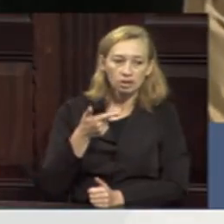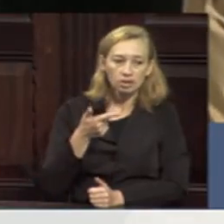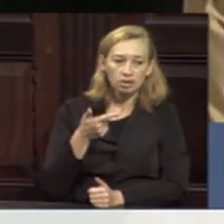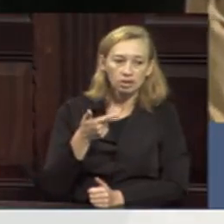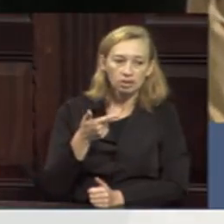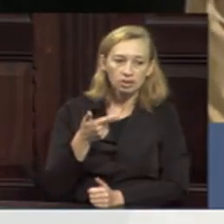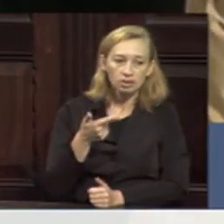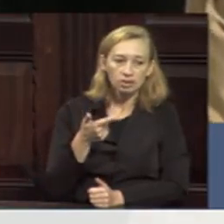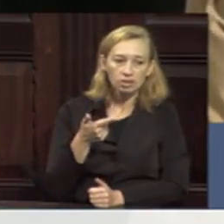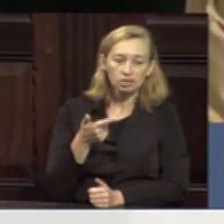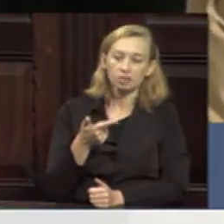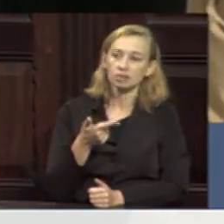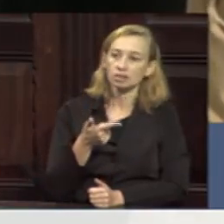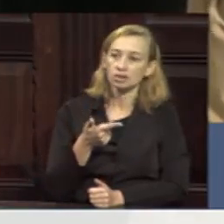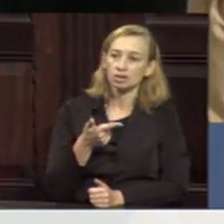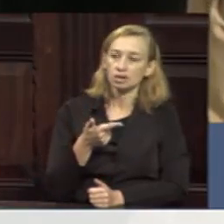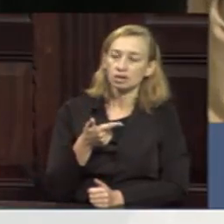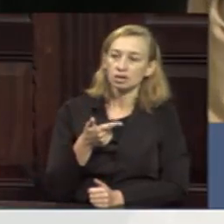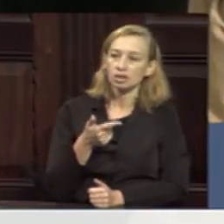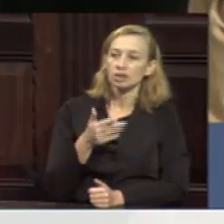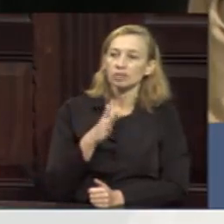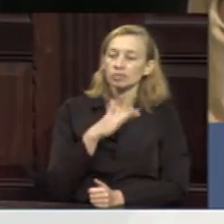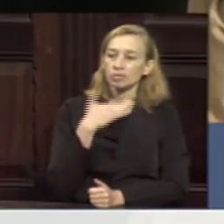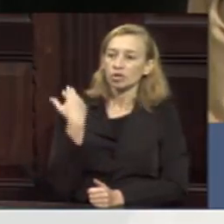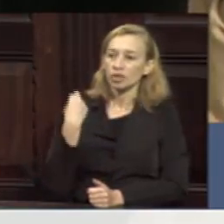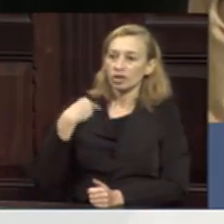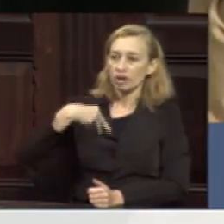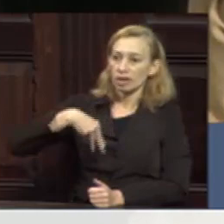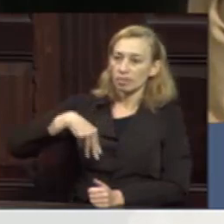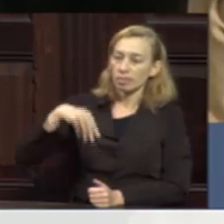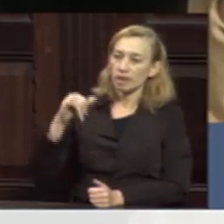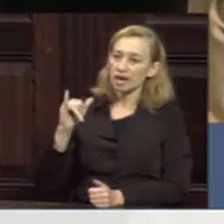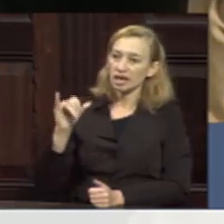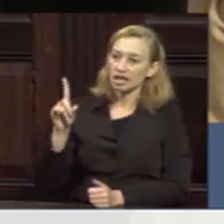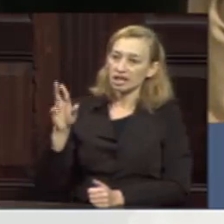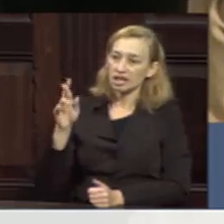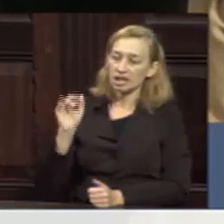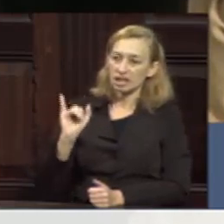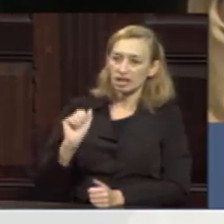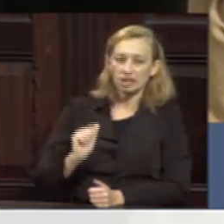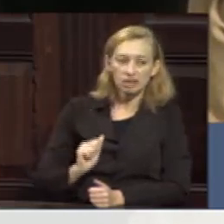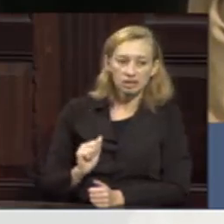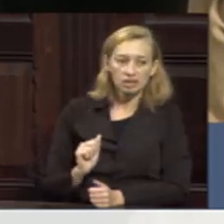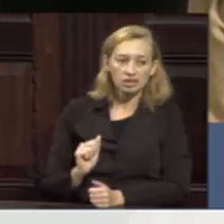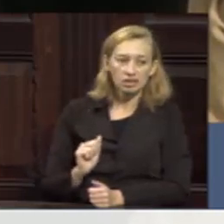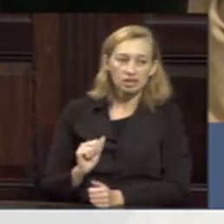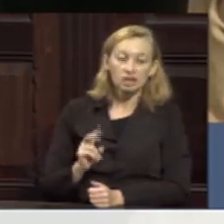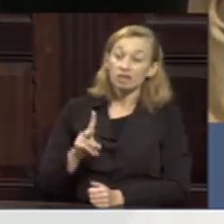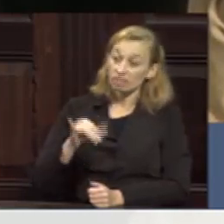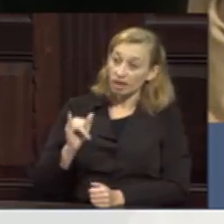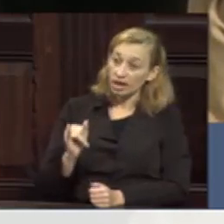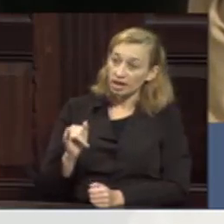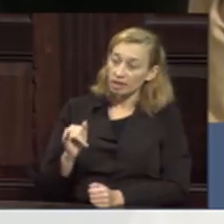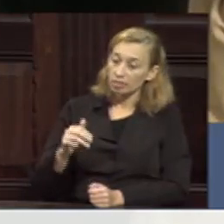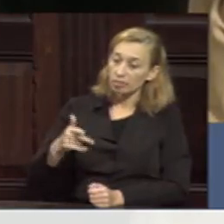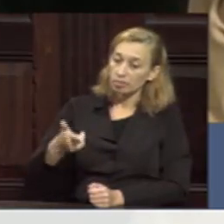mata o legislativo do estado do Rio de Janeiro se não tiver atento